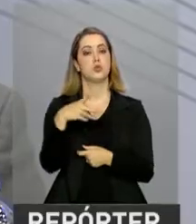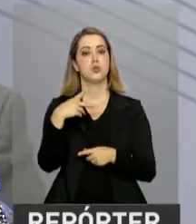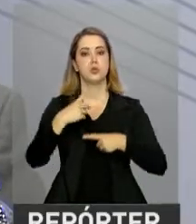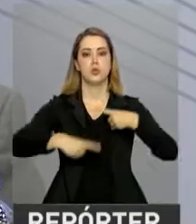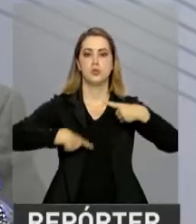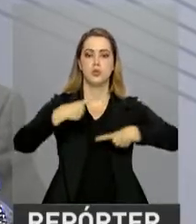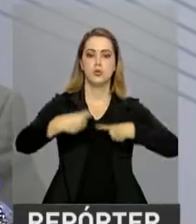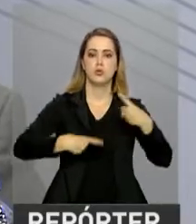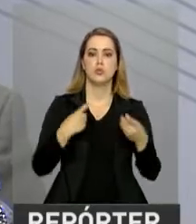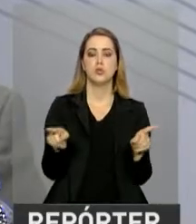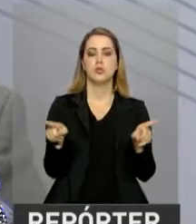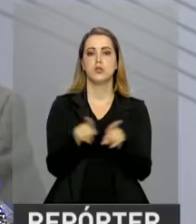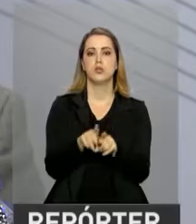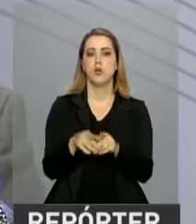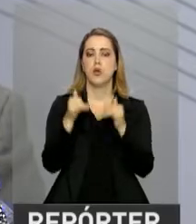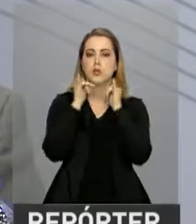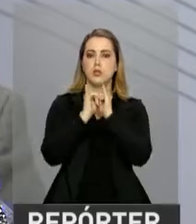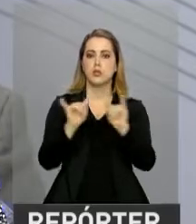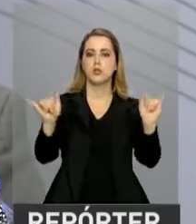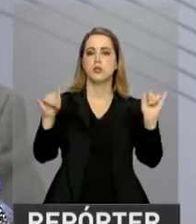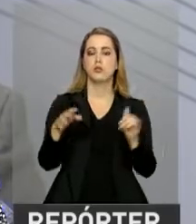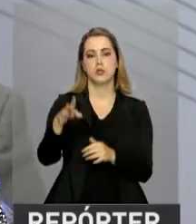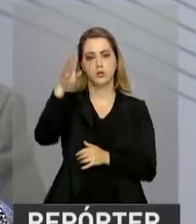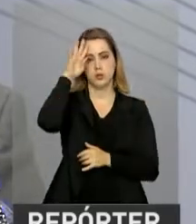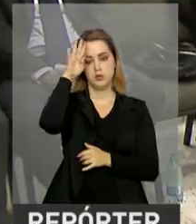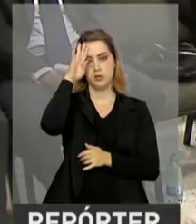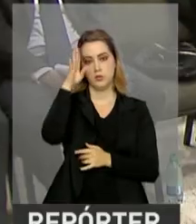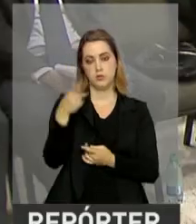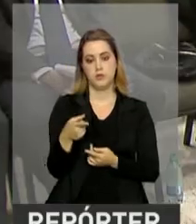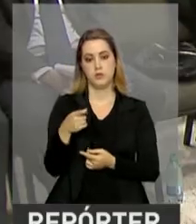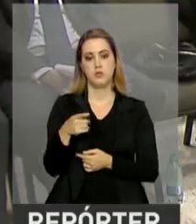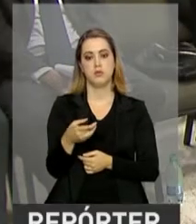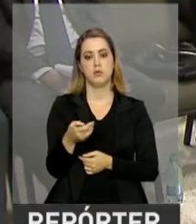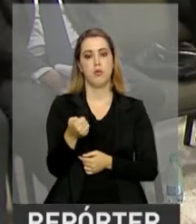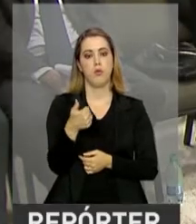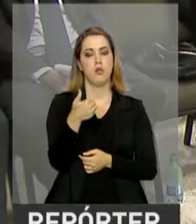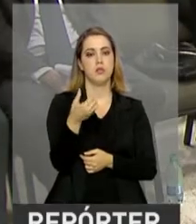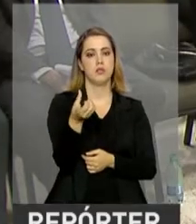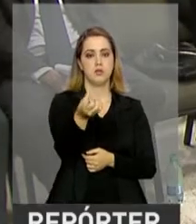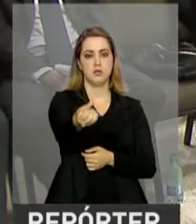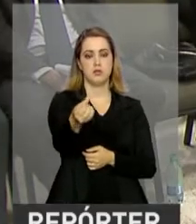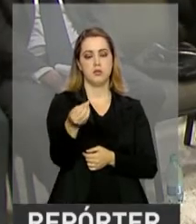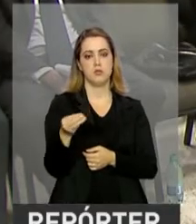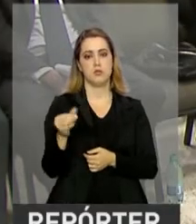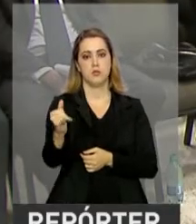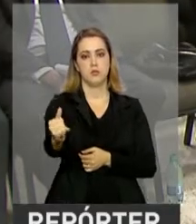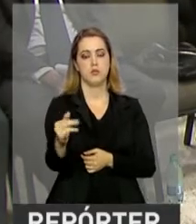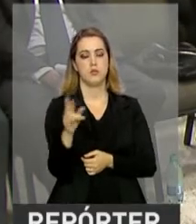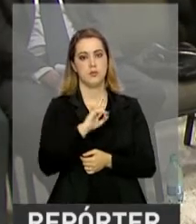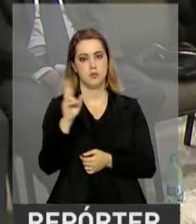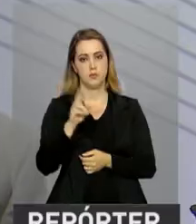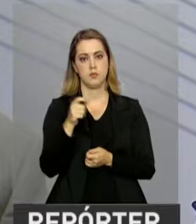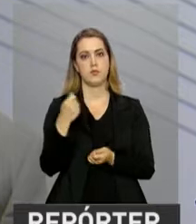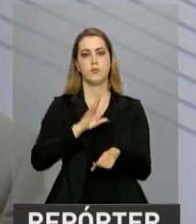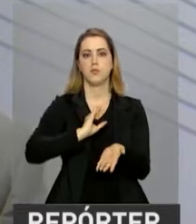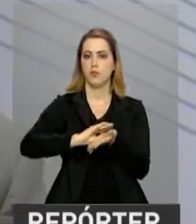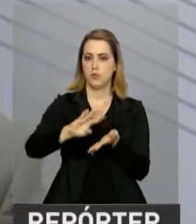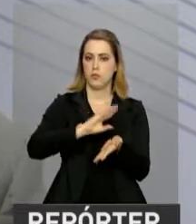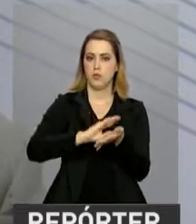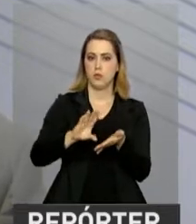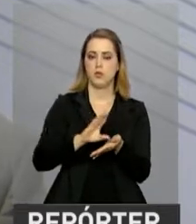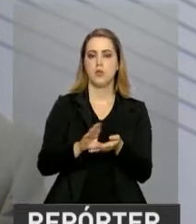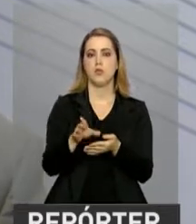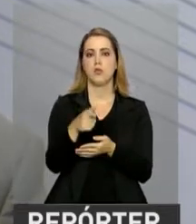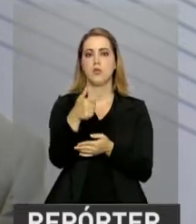tecnologia em saúde foi anunciada nesta quarta feira com quase 6 bilhões e meio de reais vão ser investidos e devem gerar